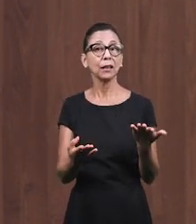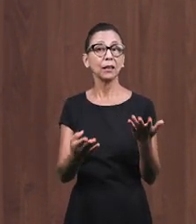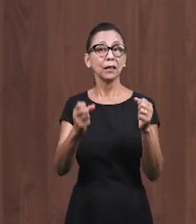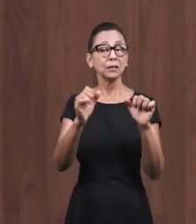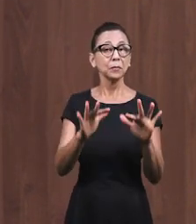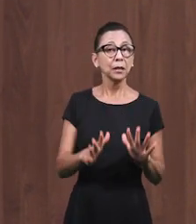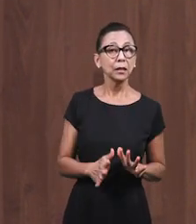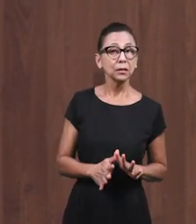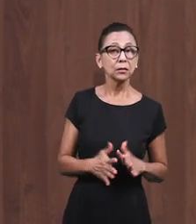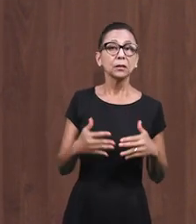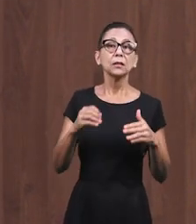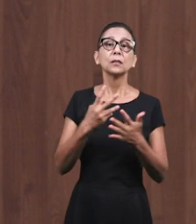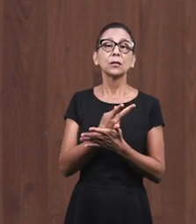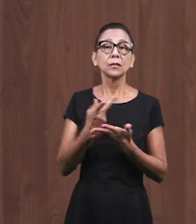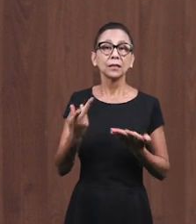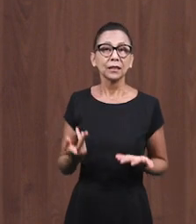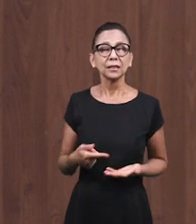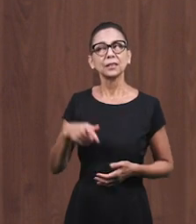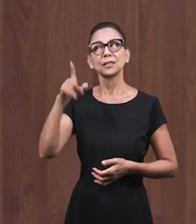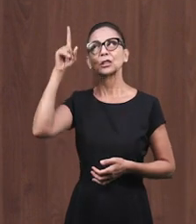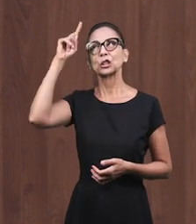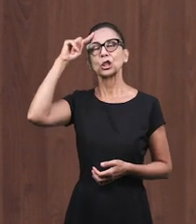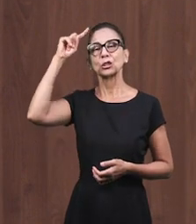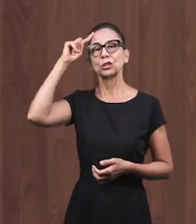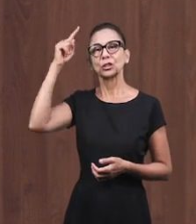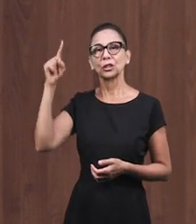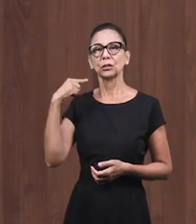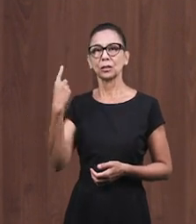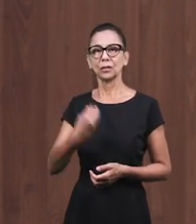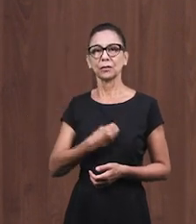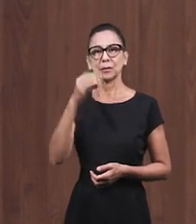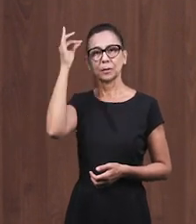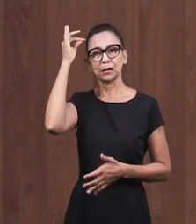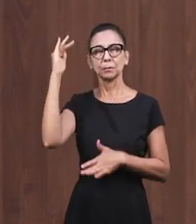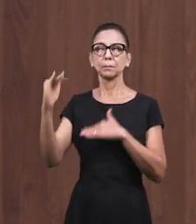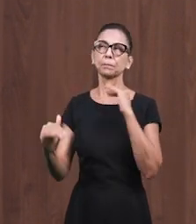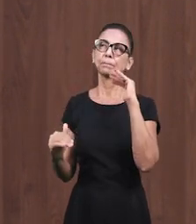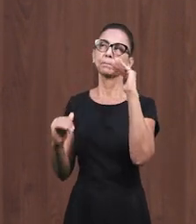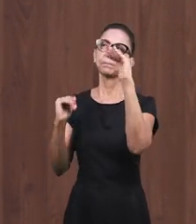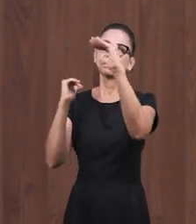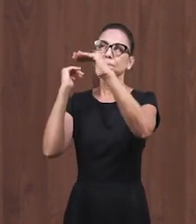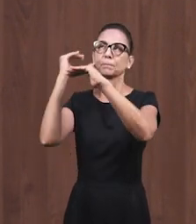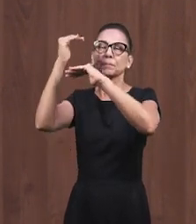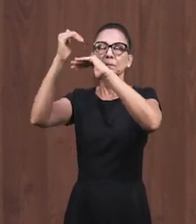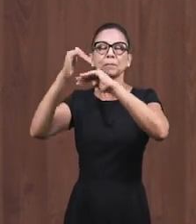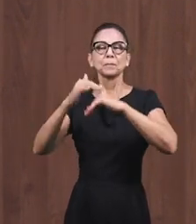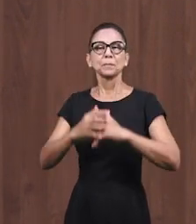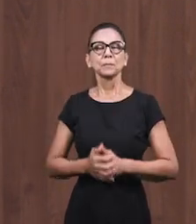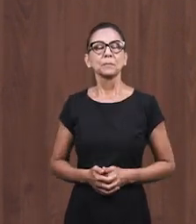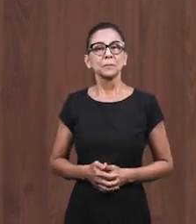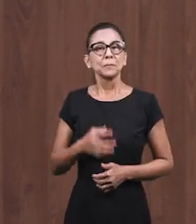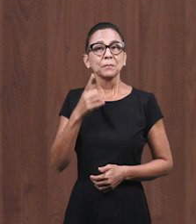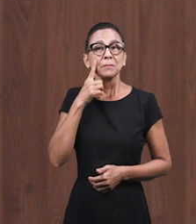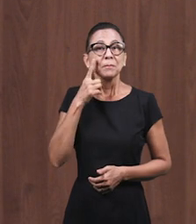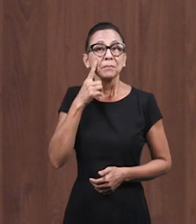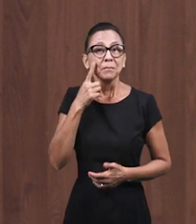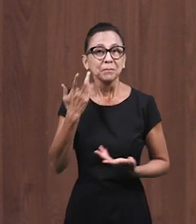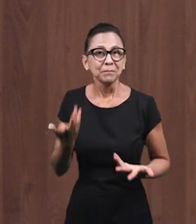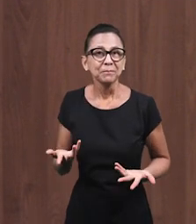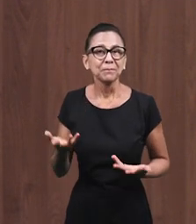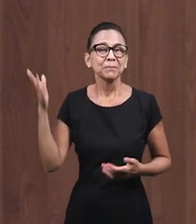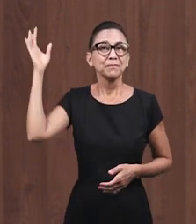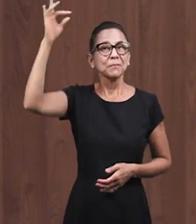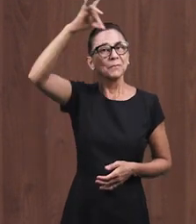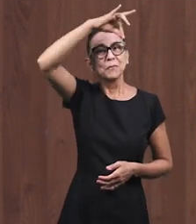Fortalecidos a cada dia. Adolescentes, vocês viram? O Espírito Santo, ele preserva a nossa